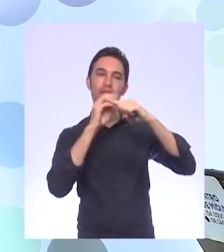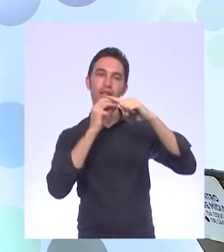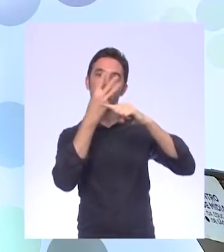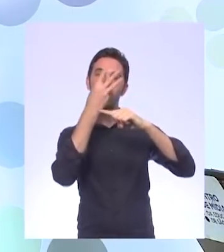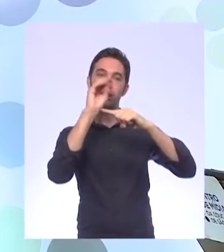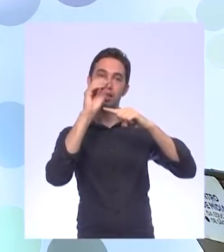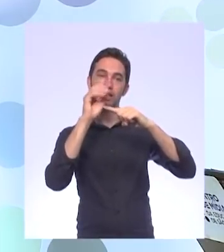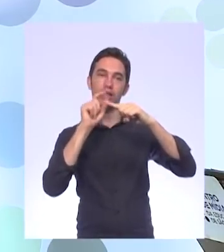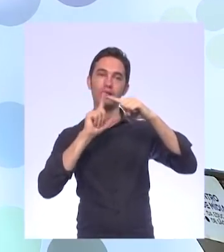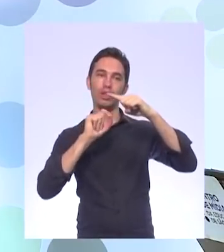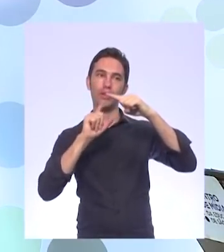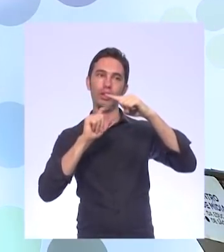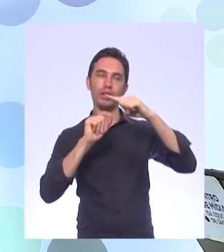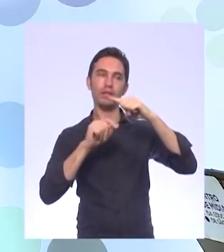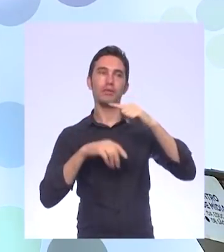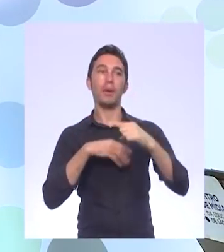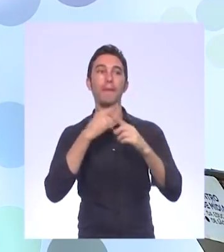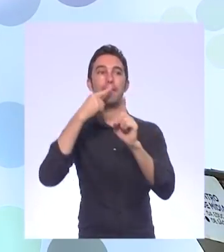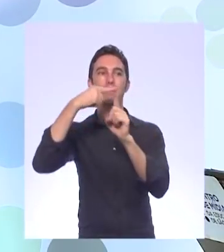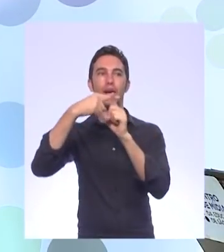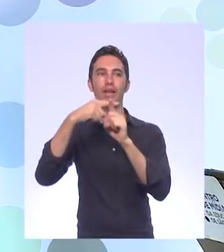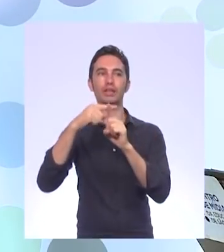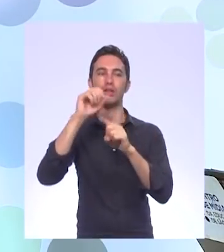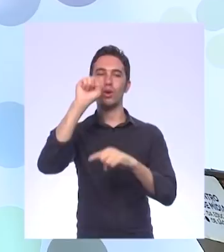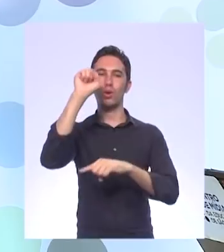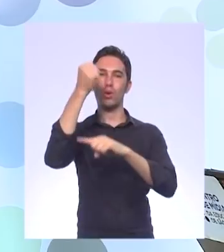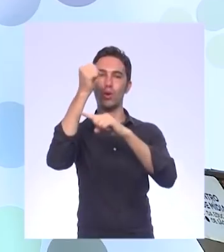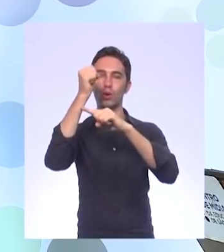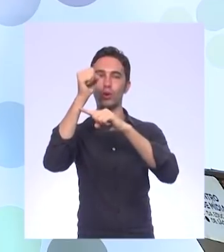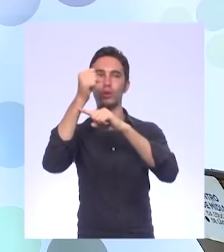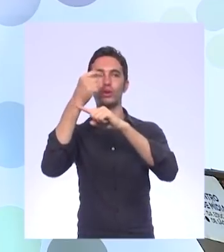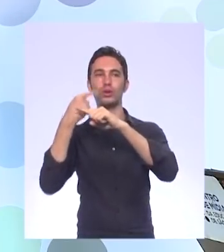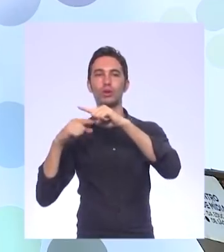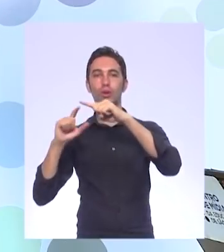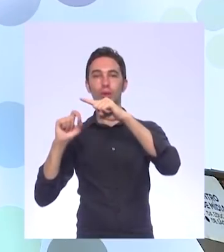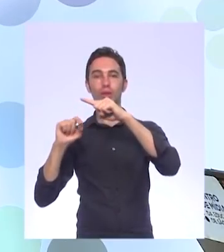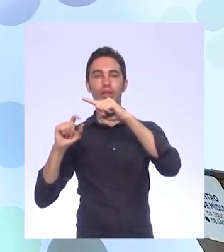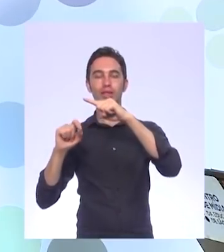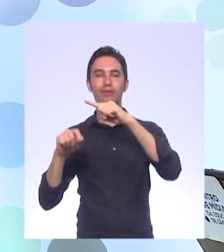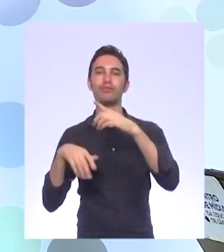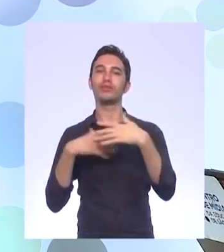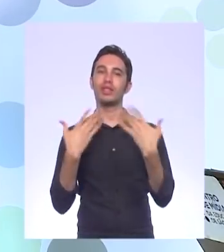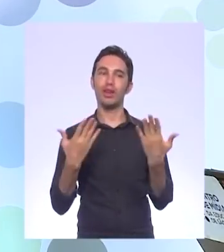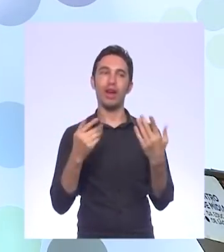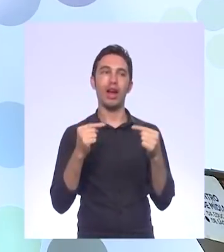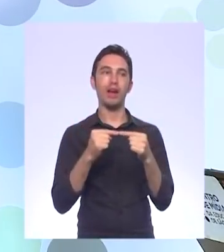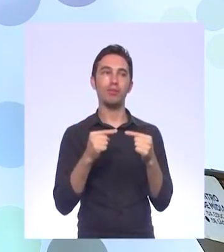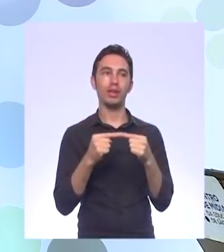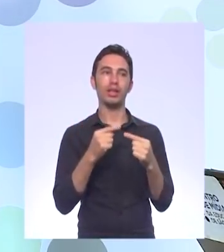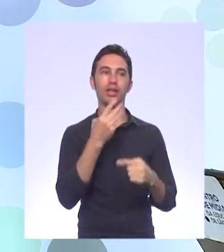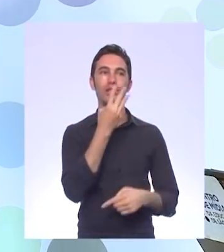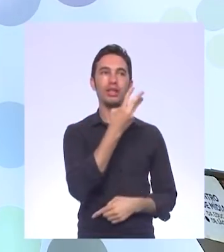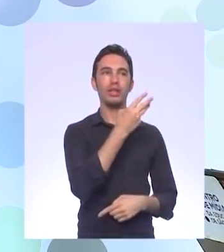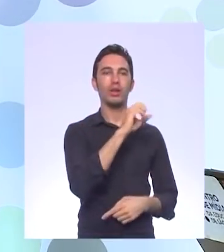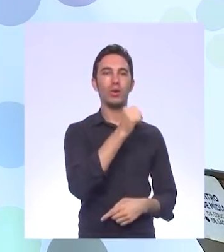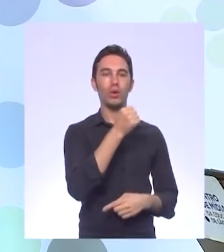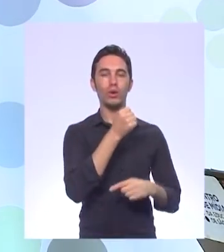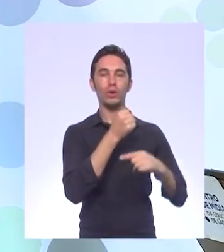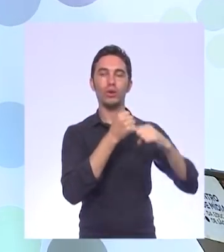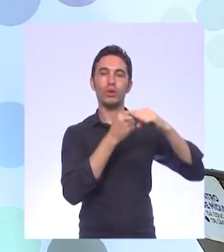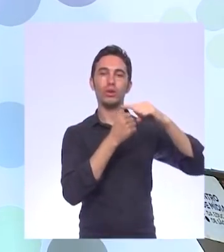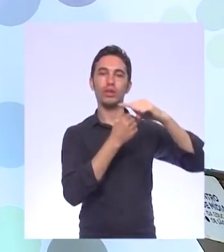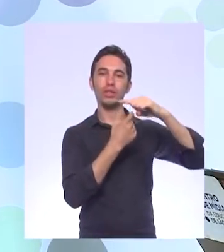3 inteiros mas oito décimos Então a gente tem 38 décimos ou